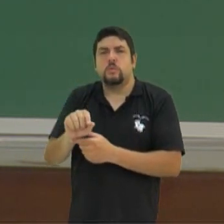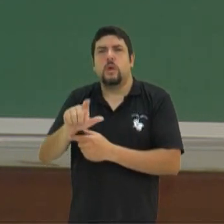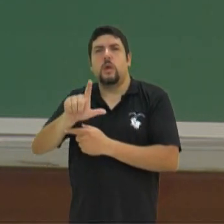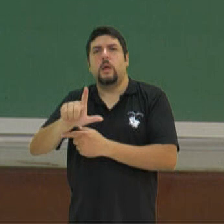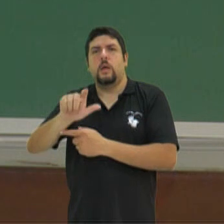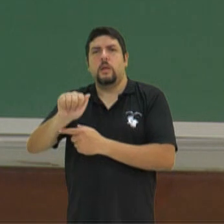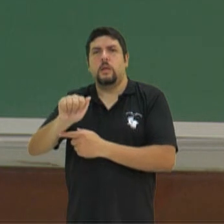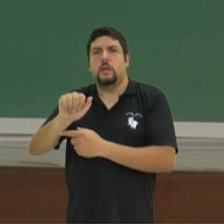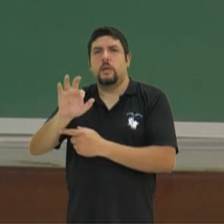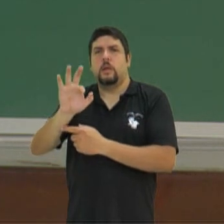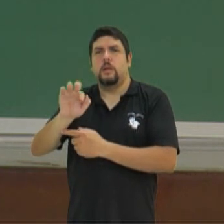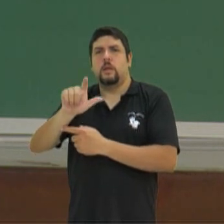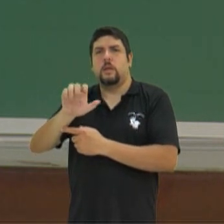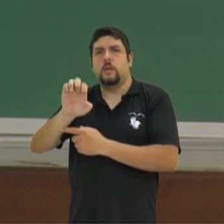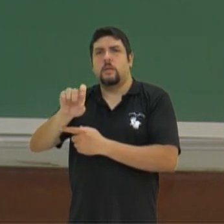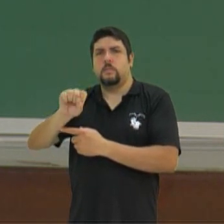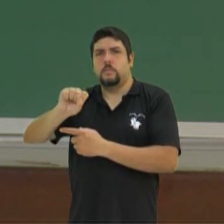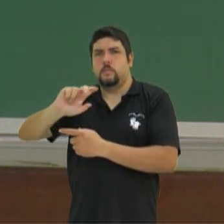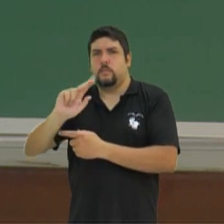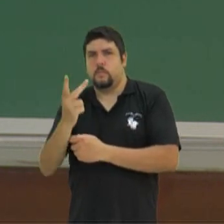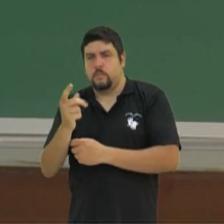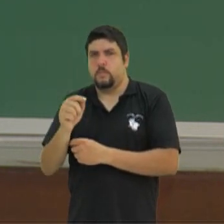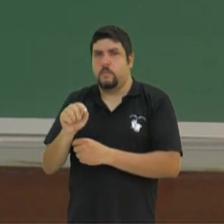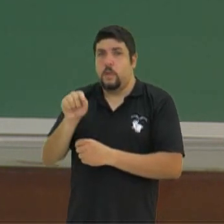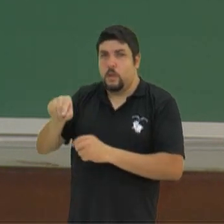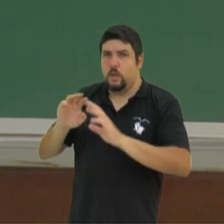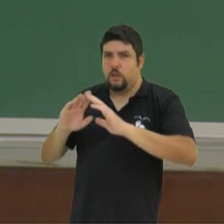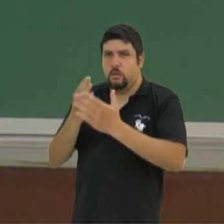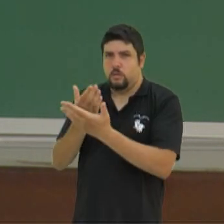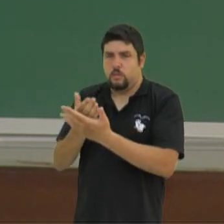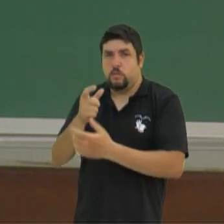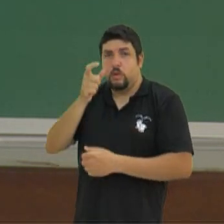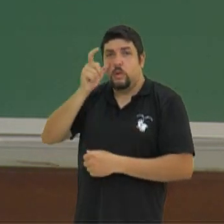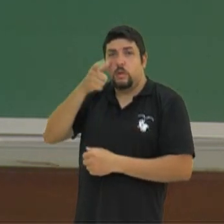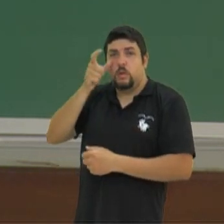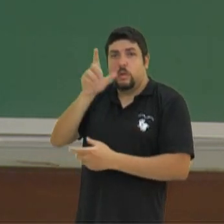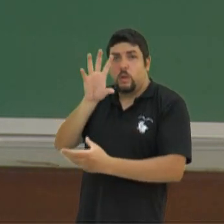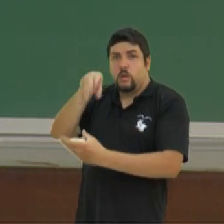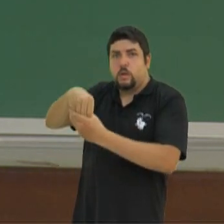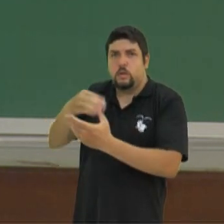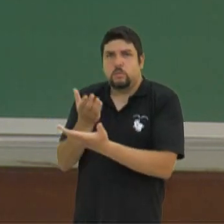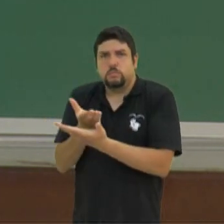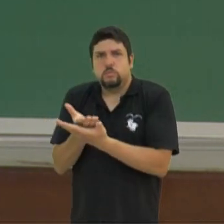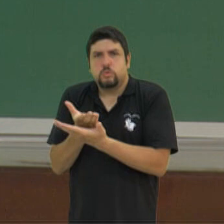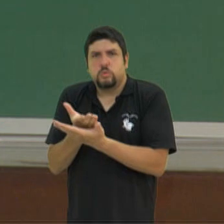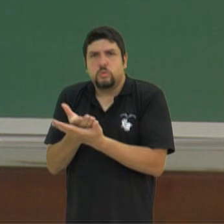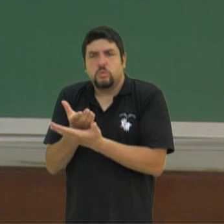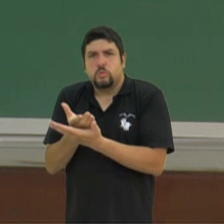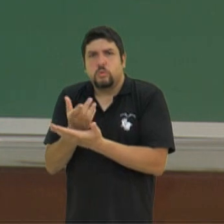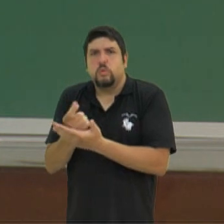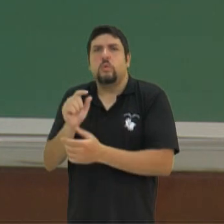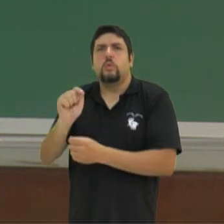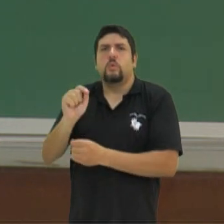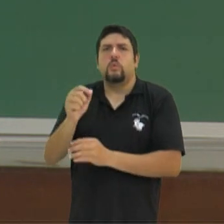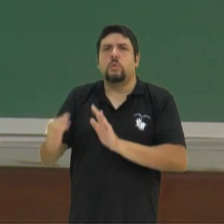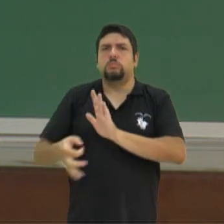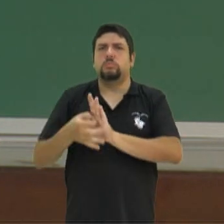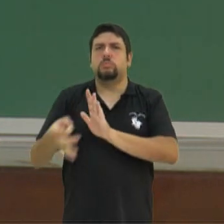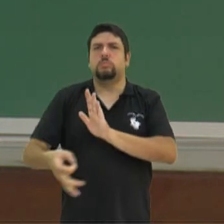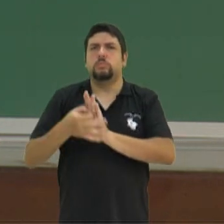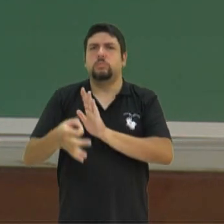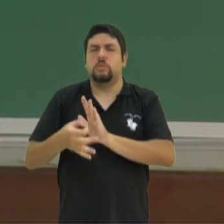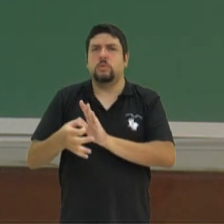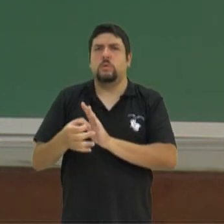de jesuítas. Então, ele foi realmente um crítico, né, desse tipo de conhecimento, porque